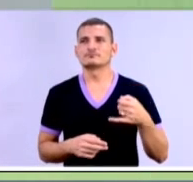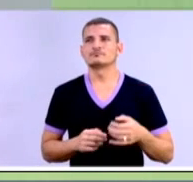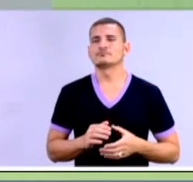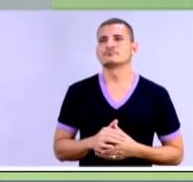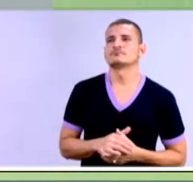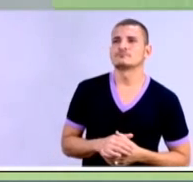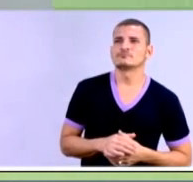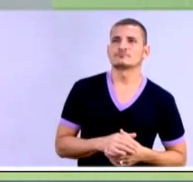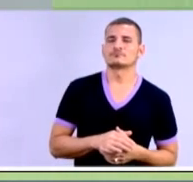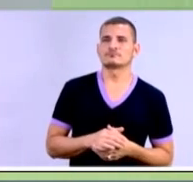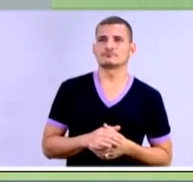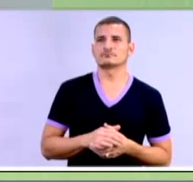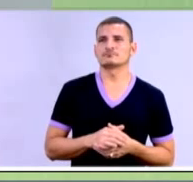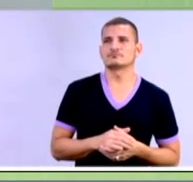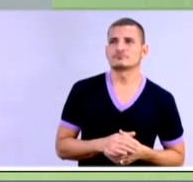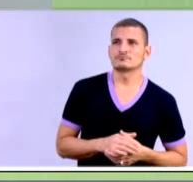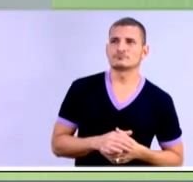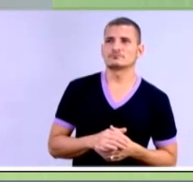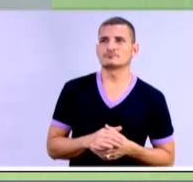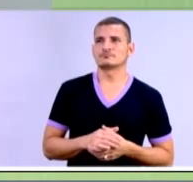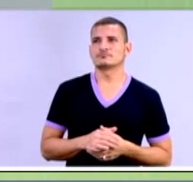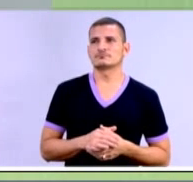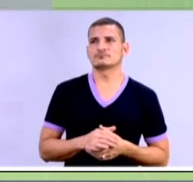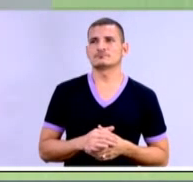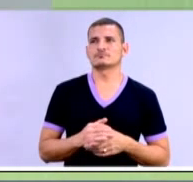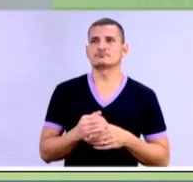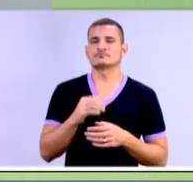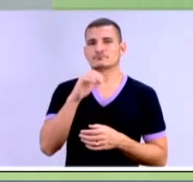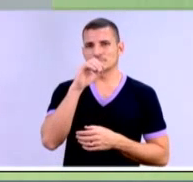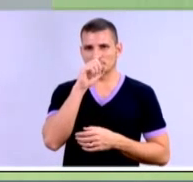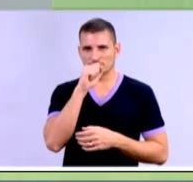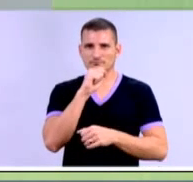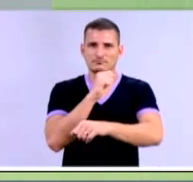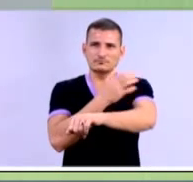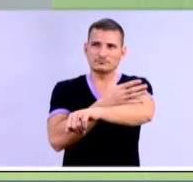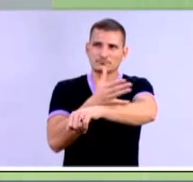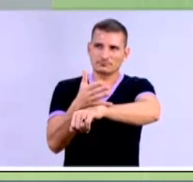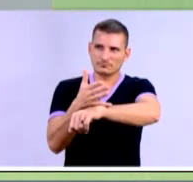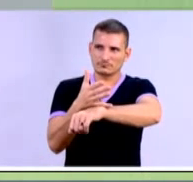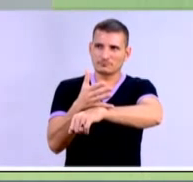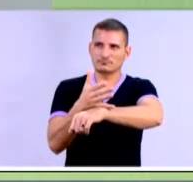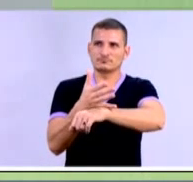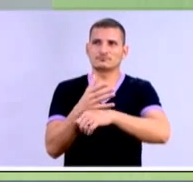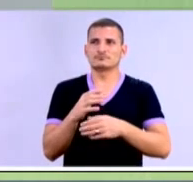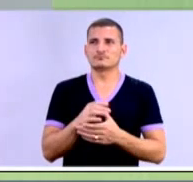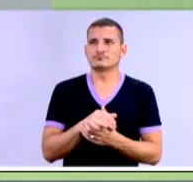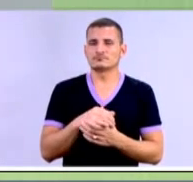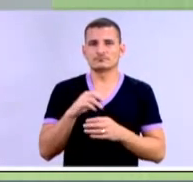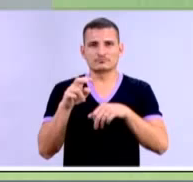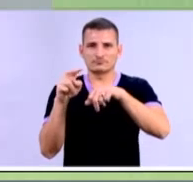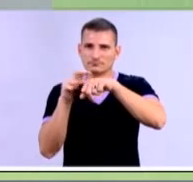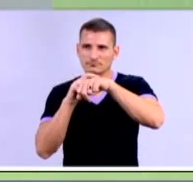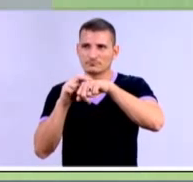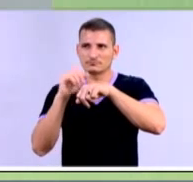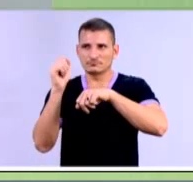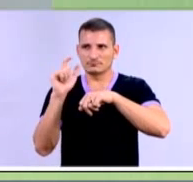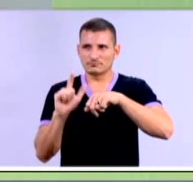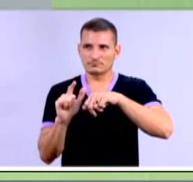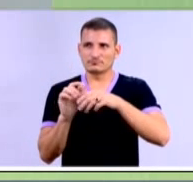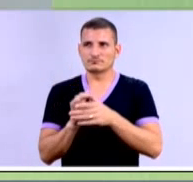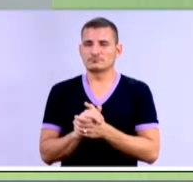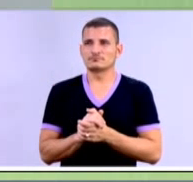aí, aqui estão o branco do laranja e laranja, branco do verde, azul, branco do